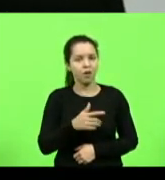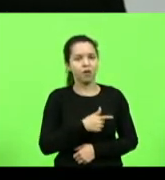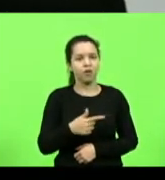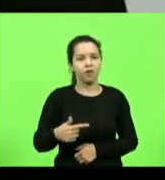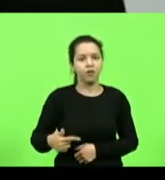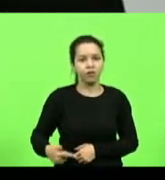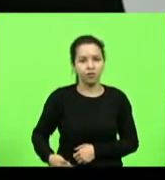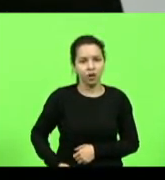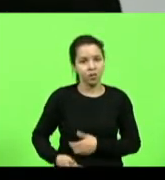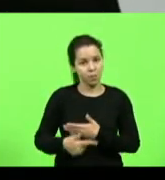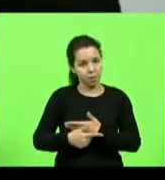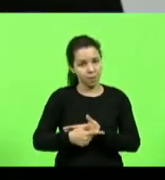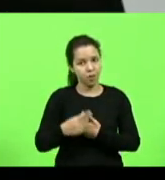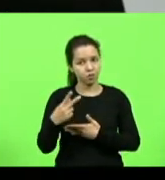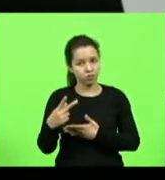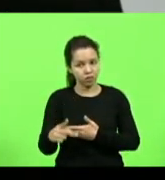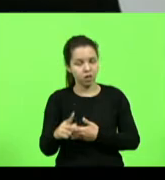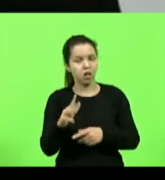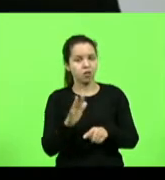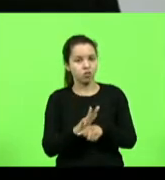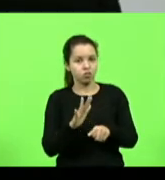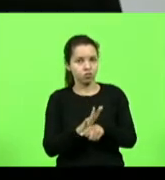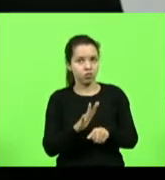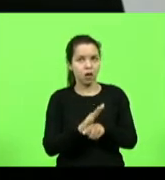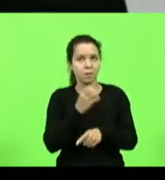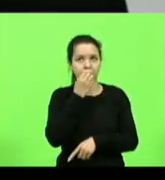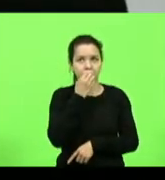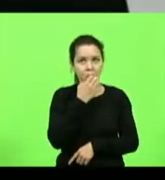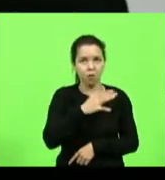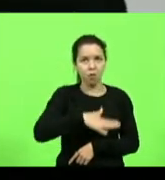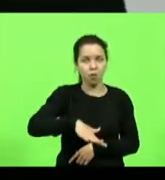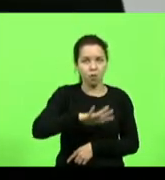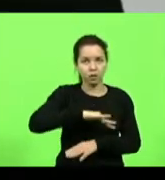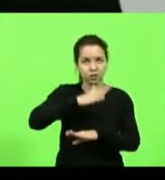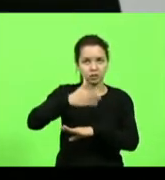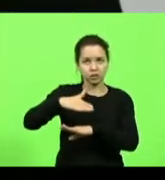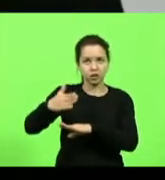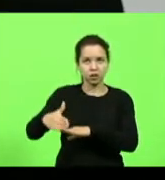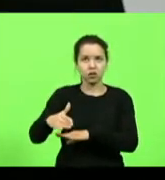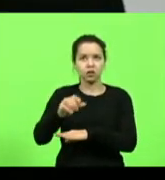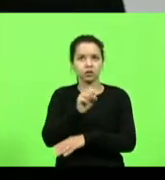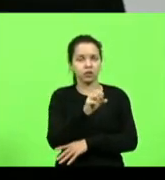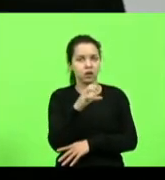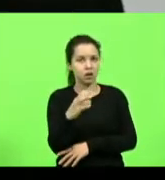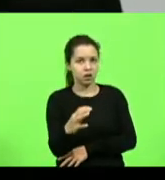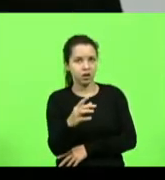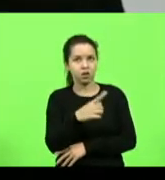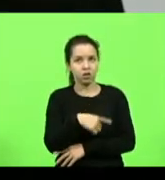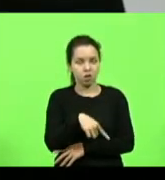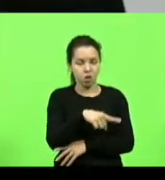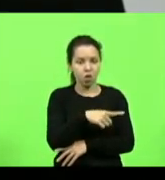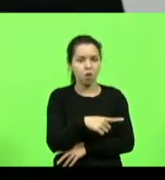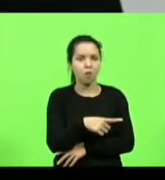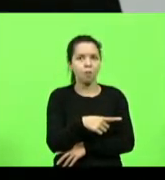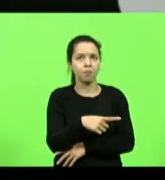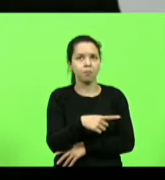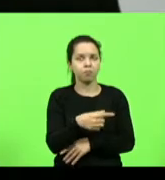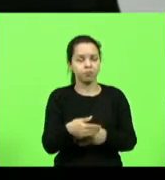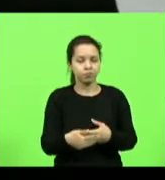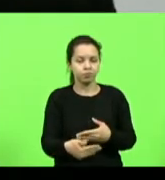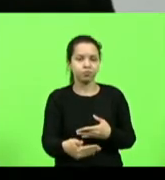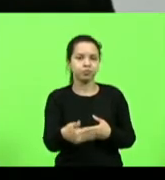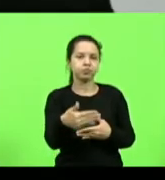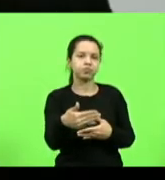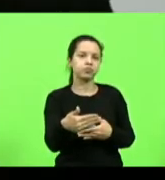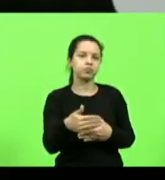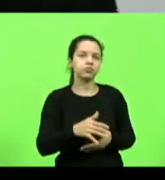e que traga bastante coisa boa aí para a Serra Catarinense, para o estado de Santa Catarina, e que a gente venha ainda... quando